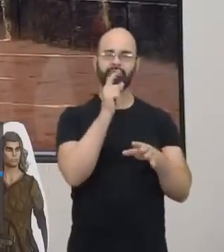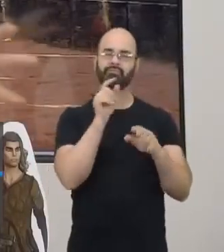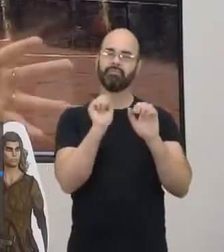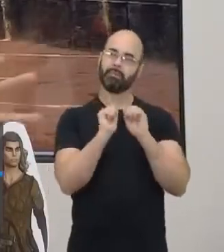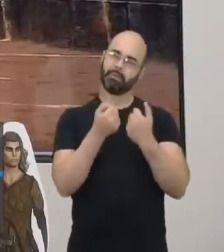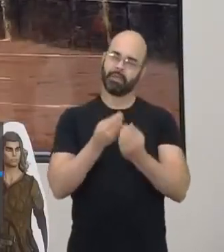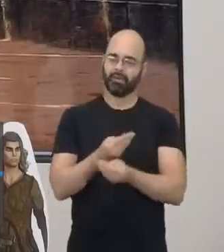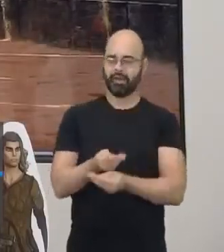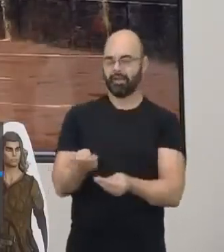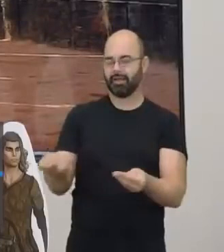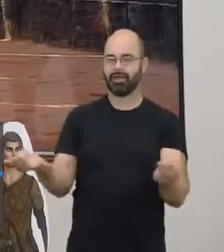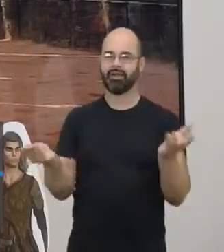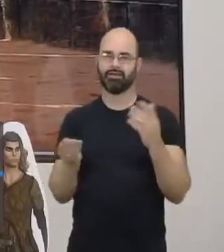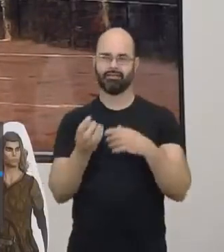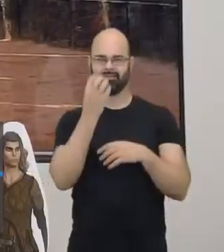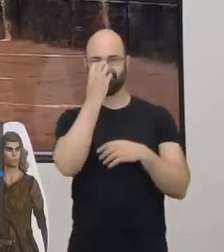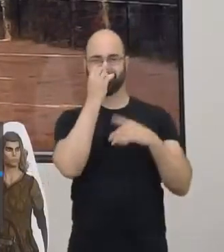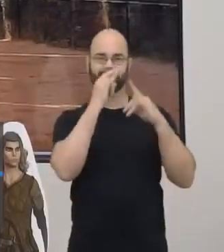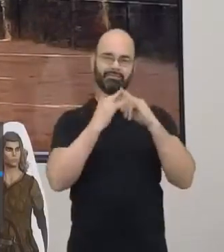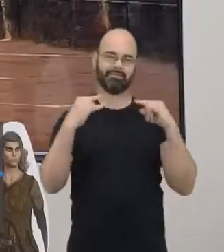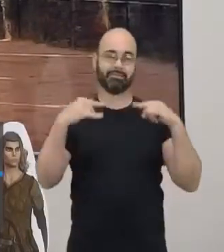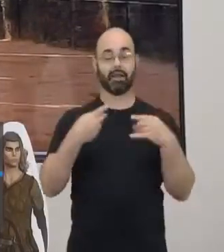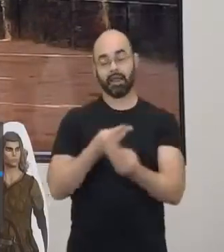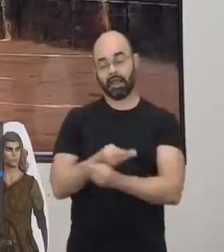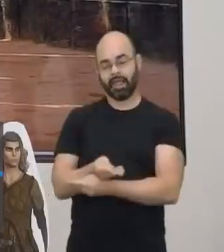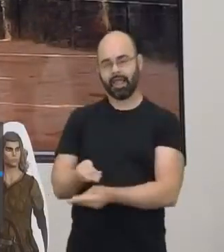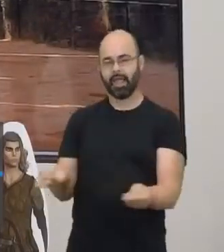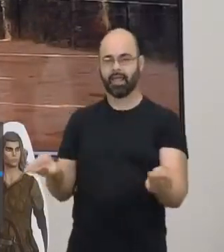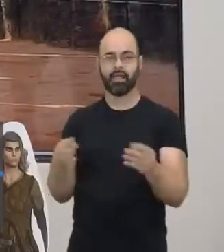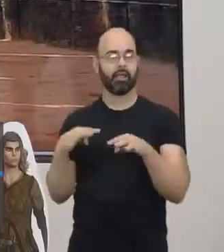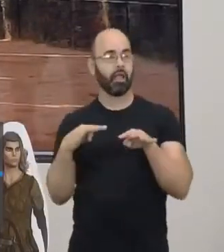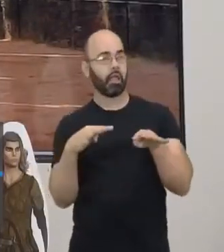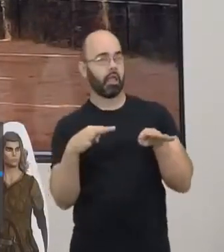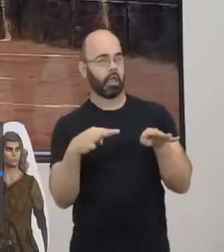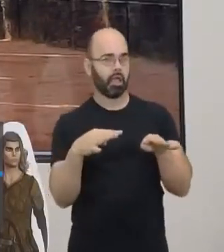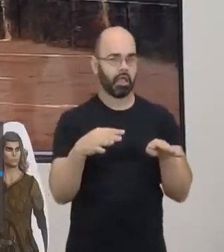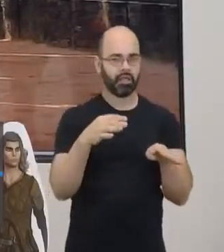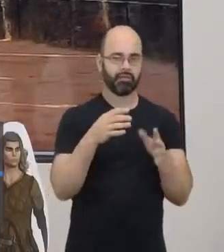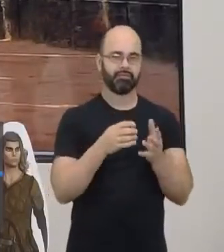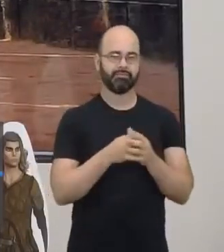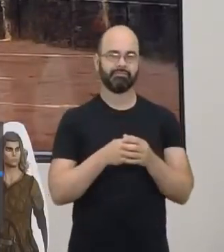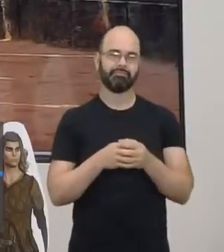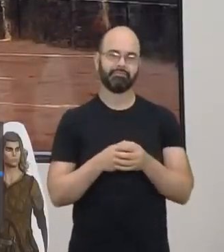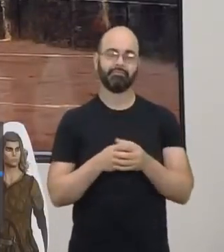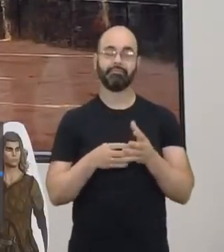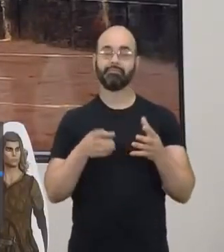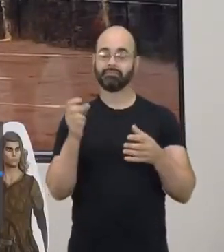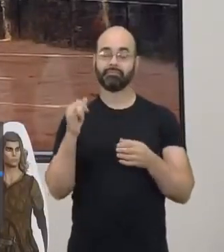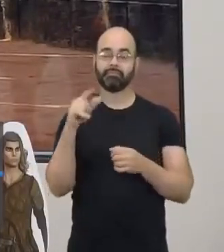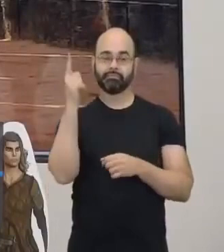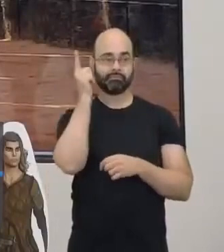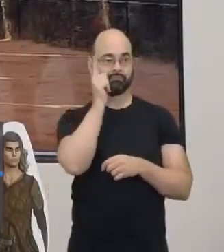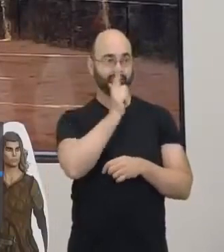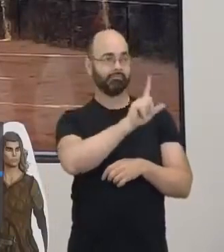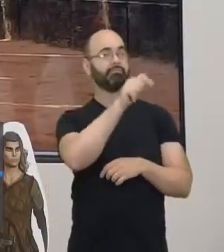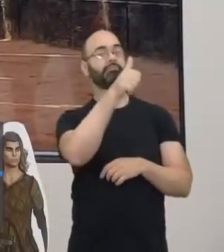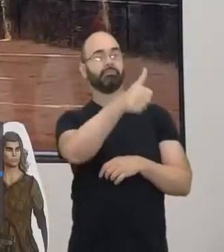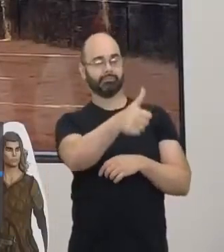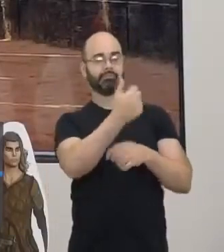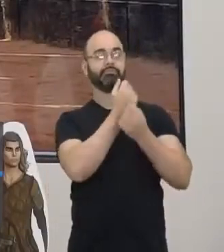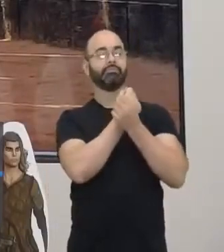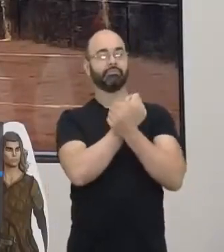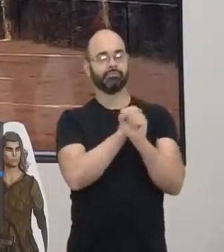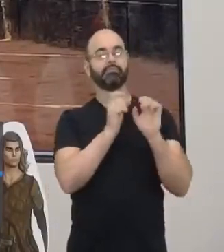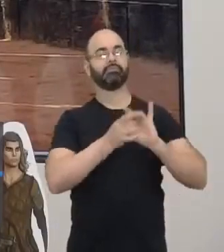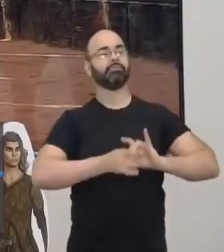aquelas festividades que aconteciam ali, realmente. Olha só, quem ganhava seria o liberto, né, da escravidão. Muito obrigada, Pro